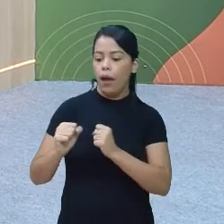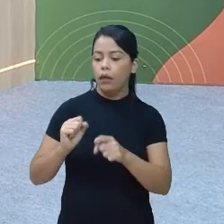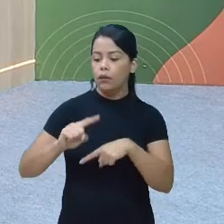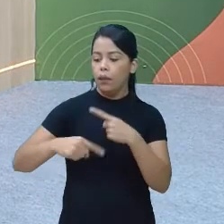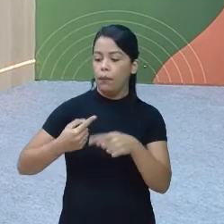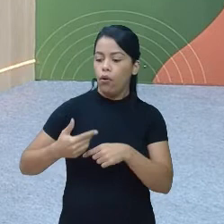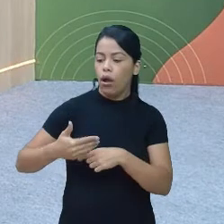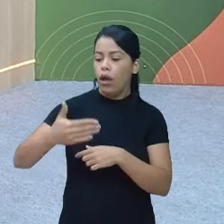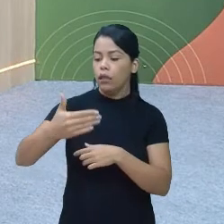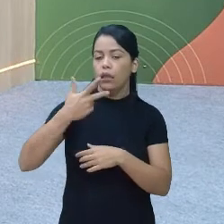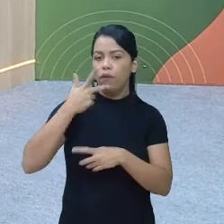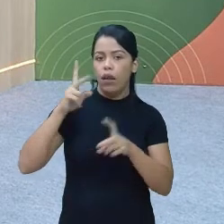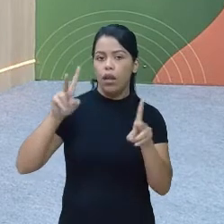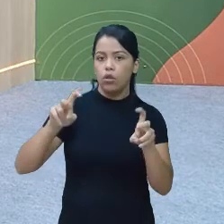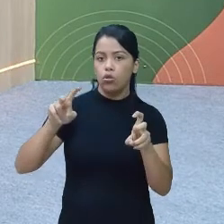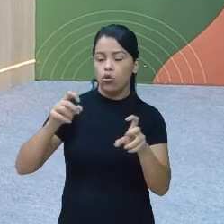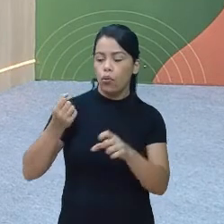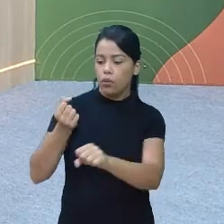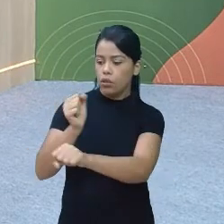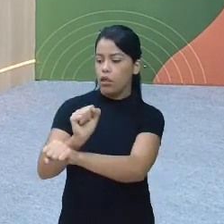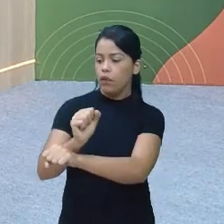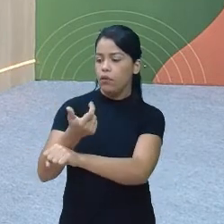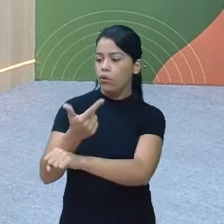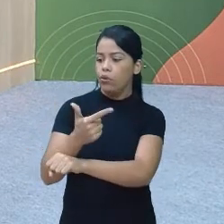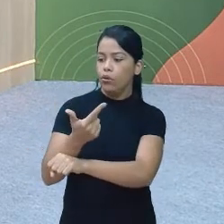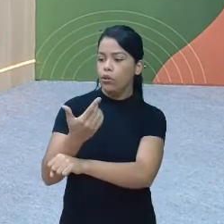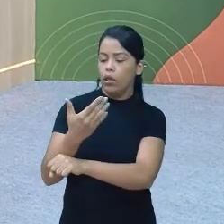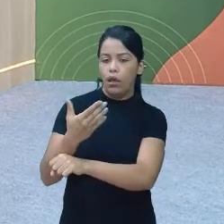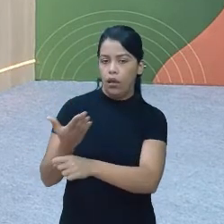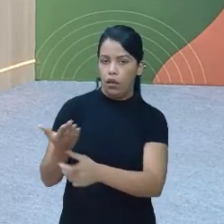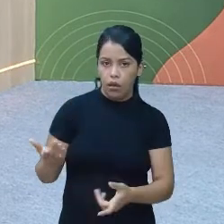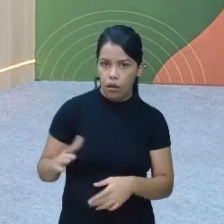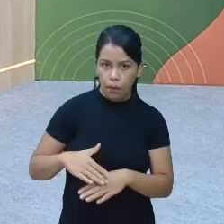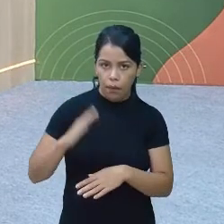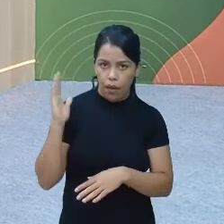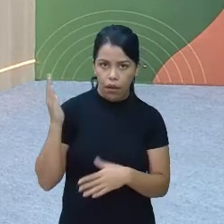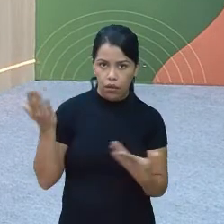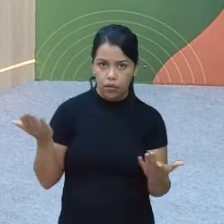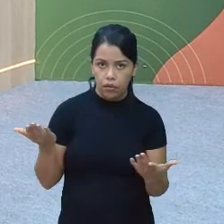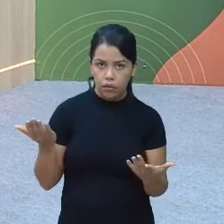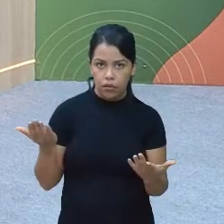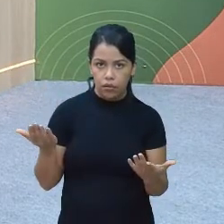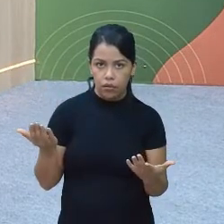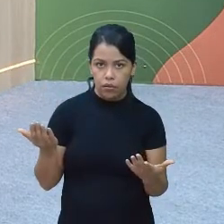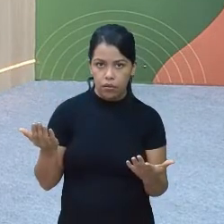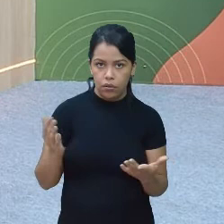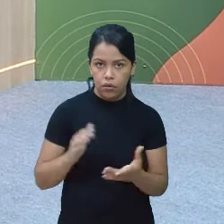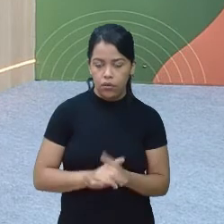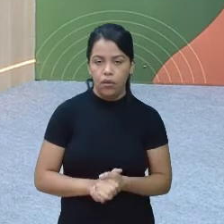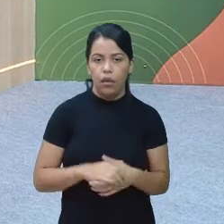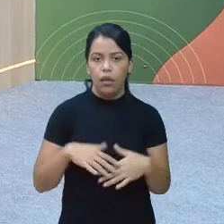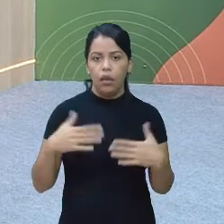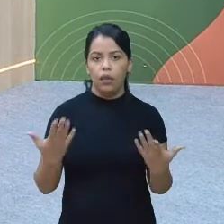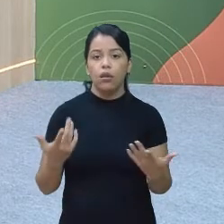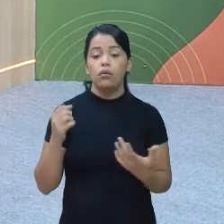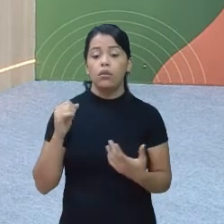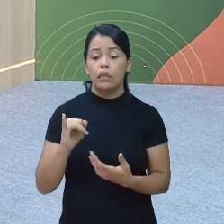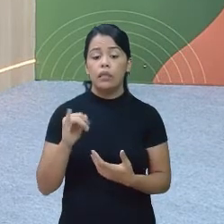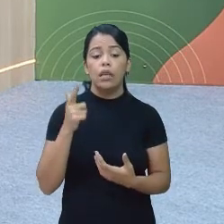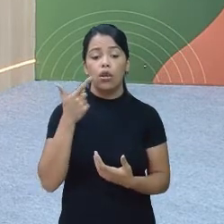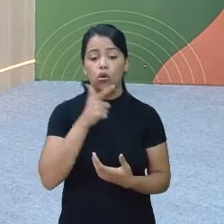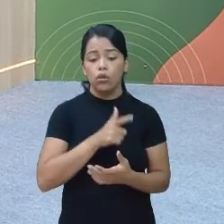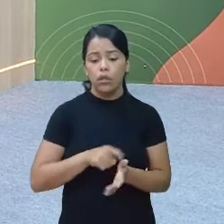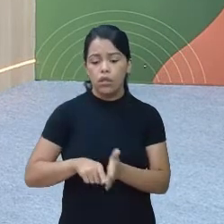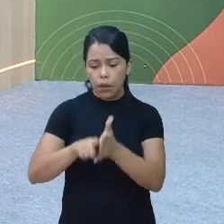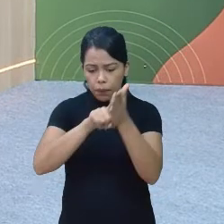adiante, não consideraram tanto esse debate, mas se investigasse, iria identificar que grande parte